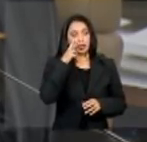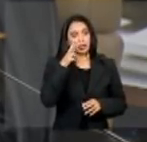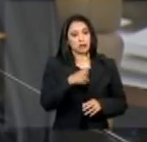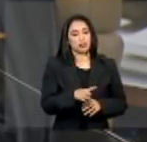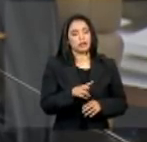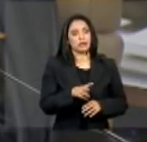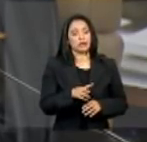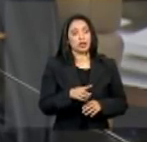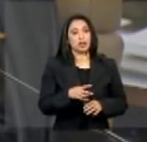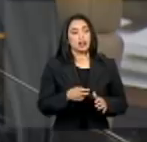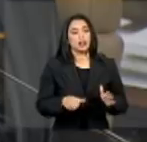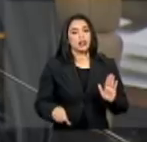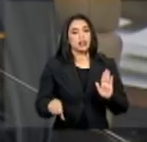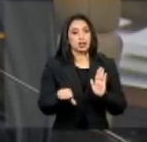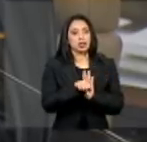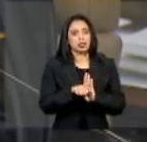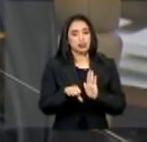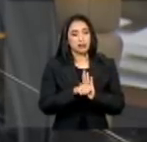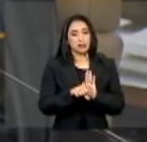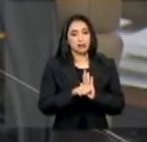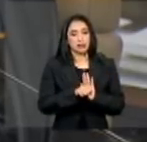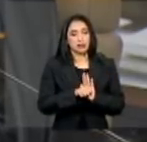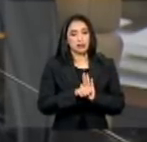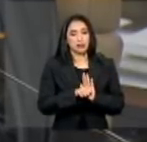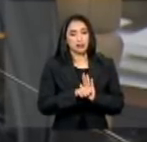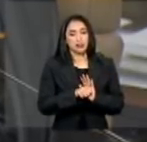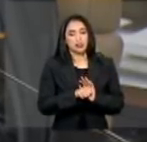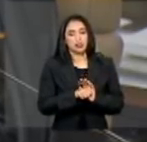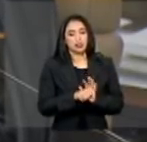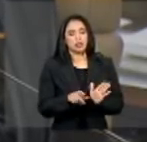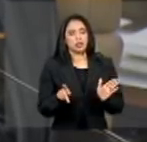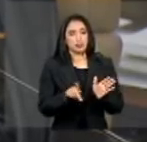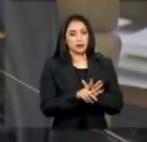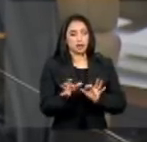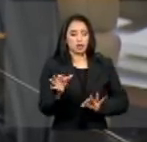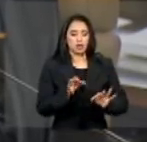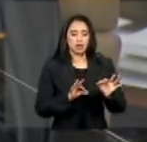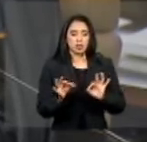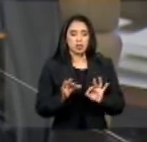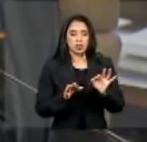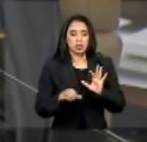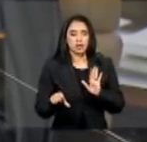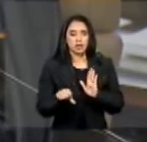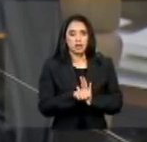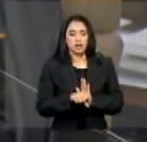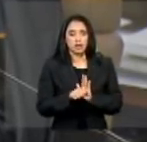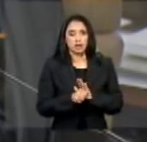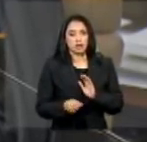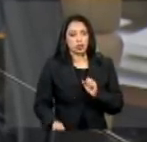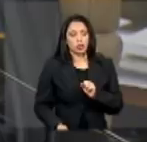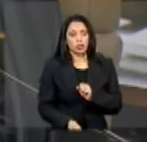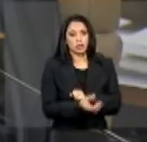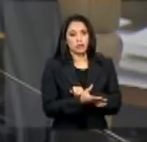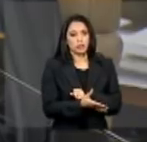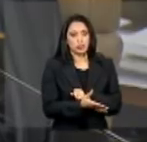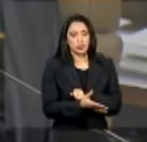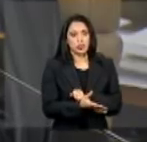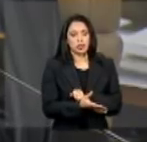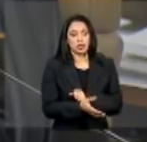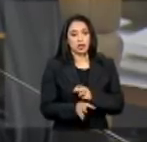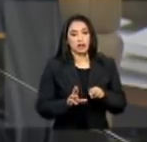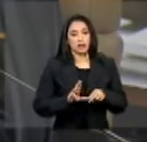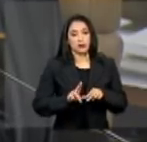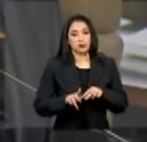crimes de permanência e/ou de pertencimento organização criminosa corrupção passiva e lavagem de dinheiro